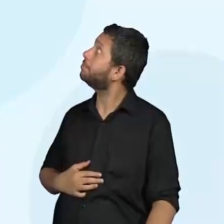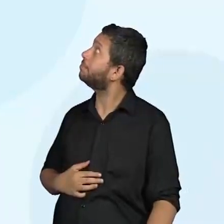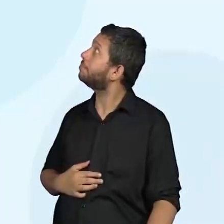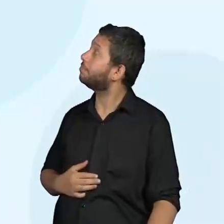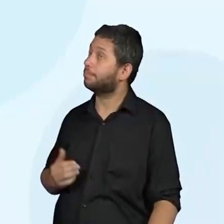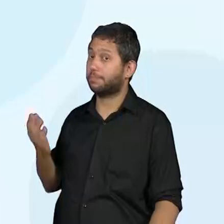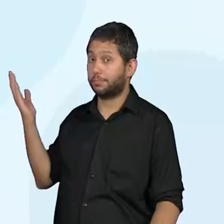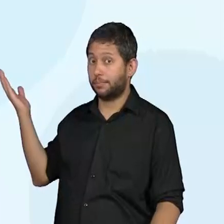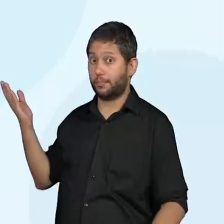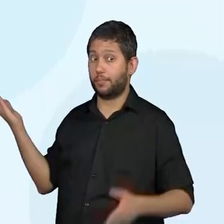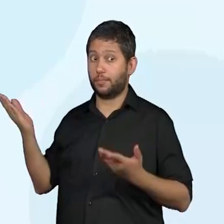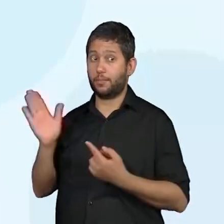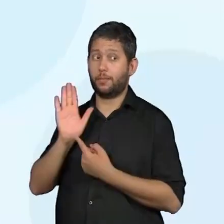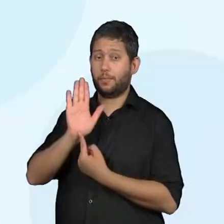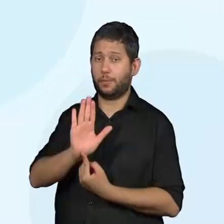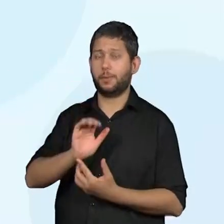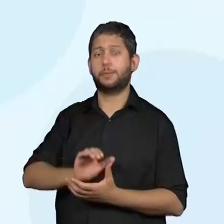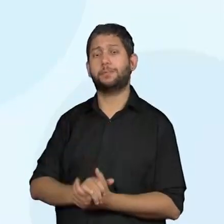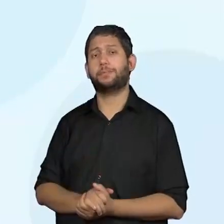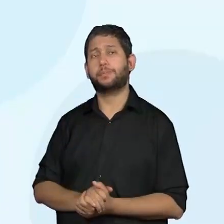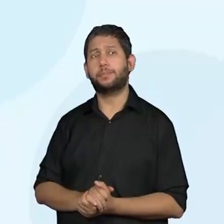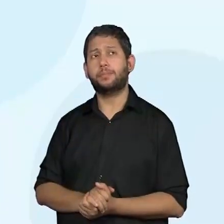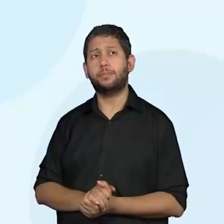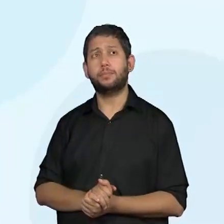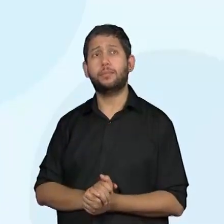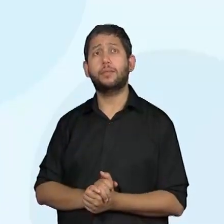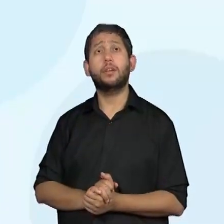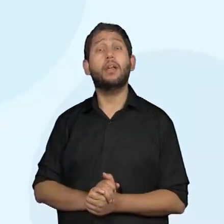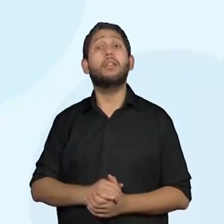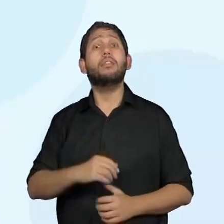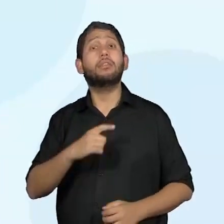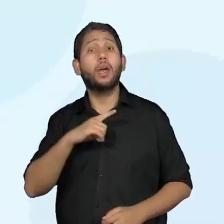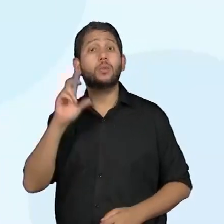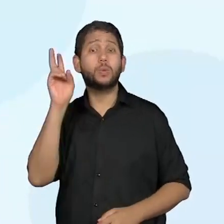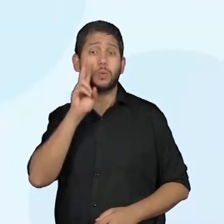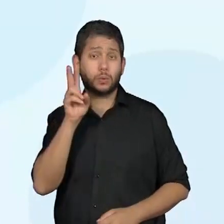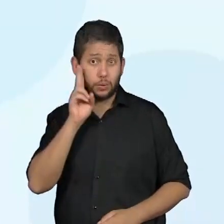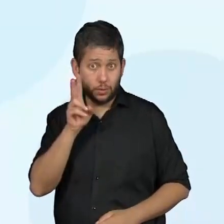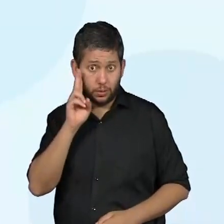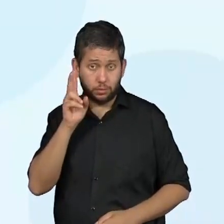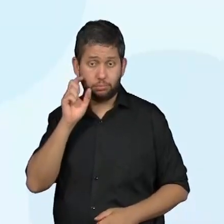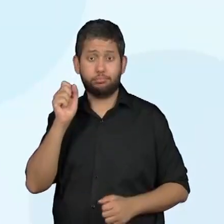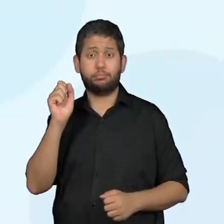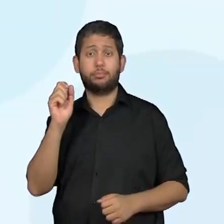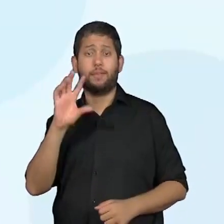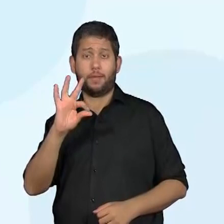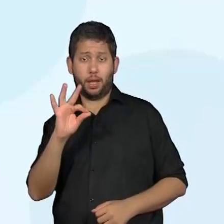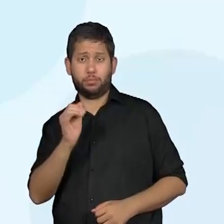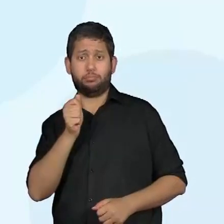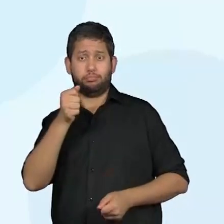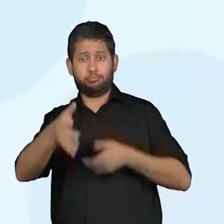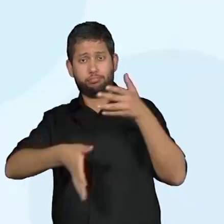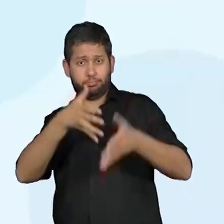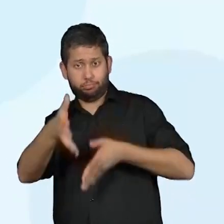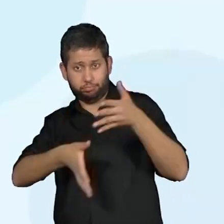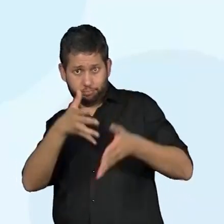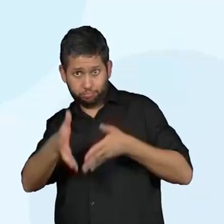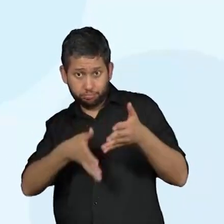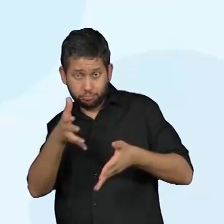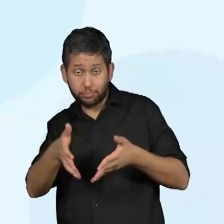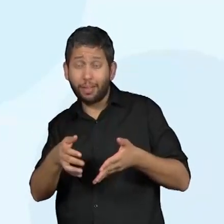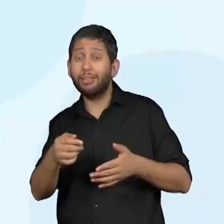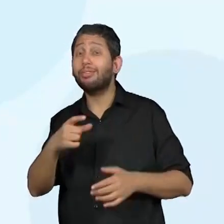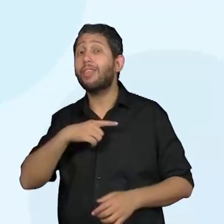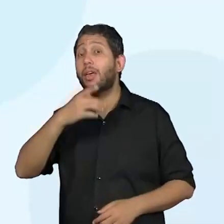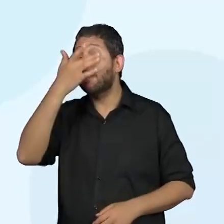Vamos primeiro pensar aí. Quem são os personagens da fábula? Primeira coisa que a gente vai pensar, quem